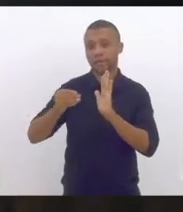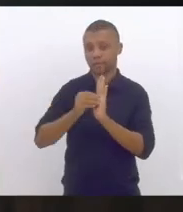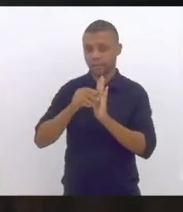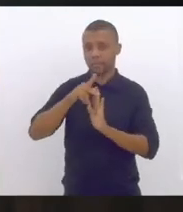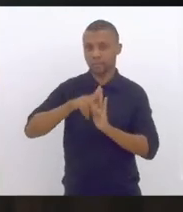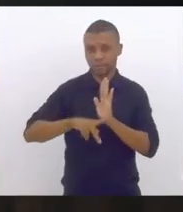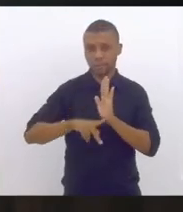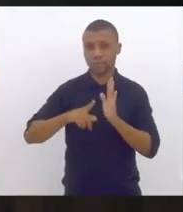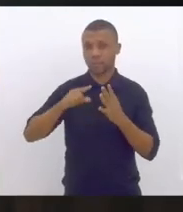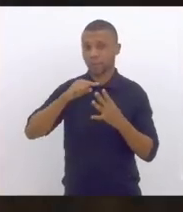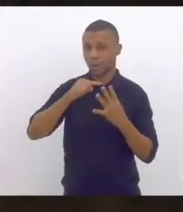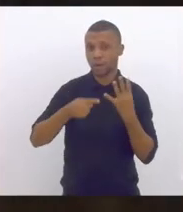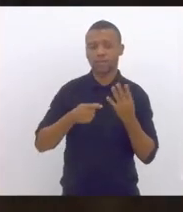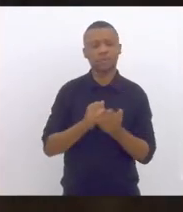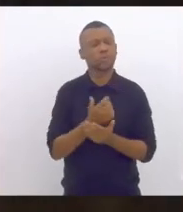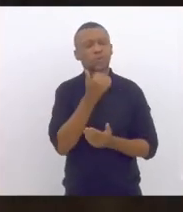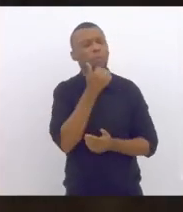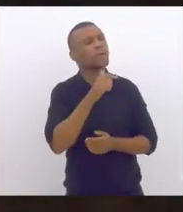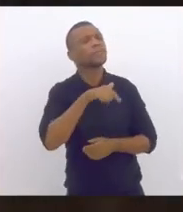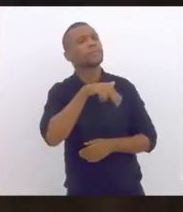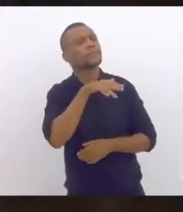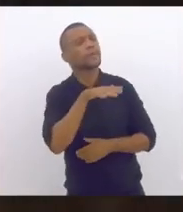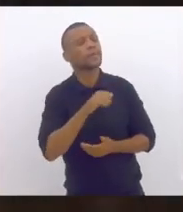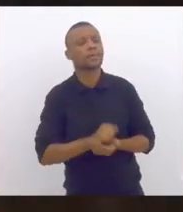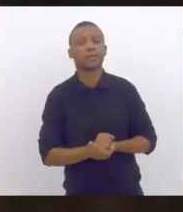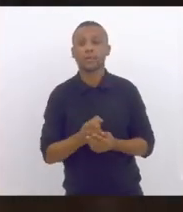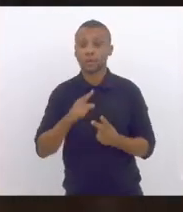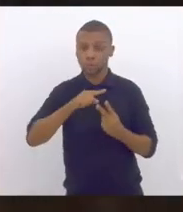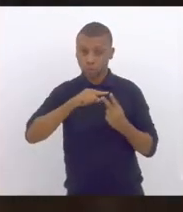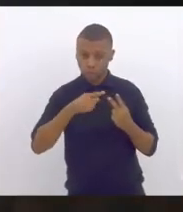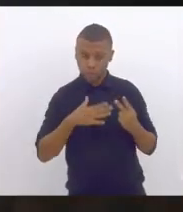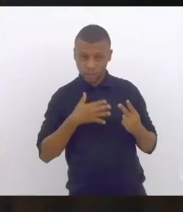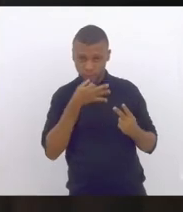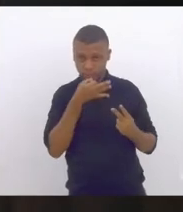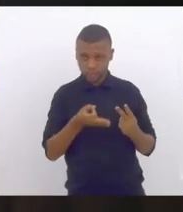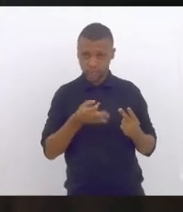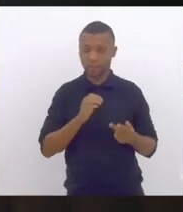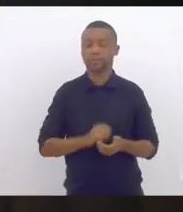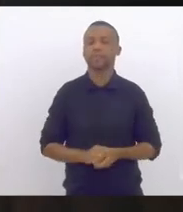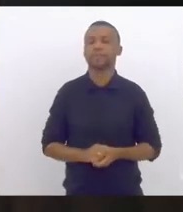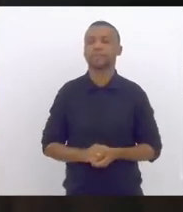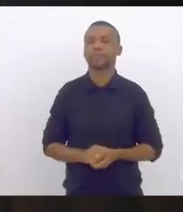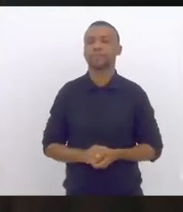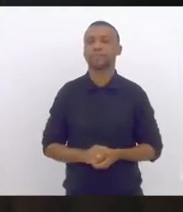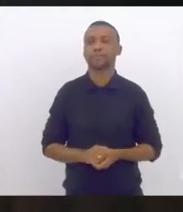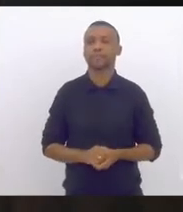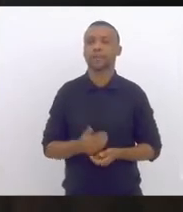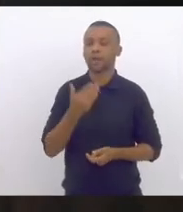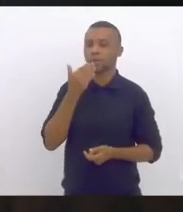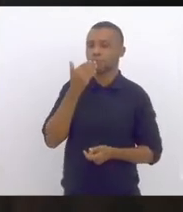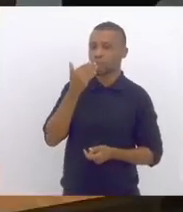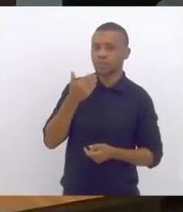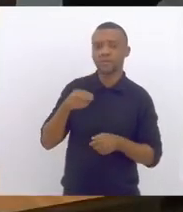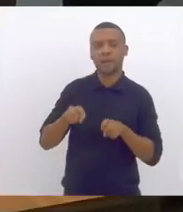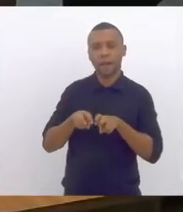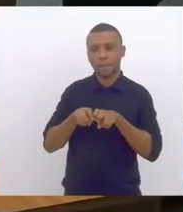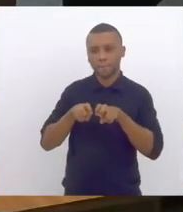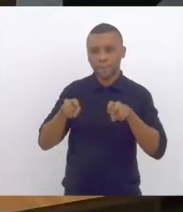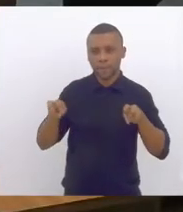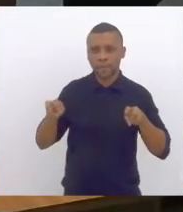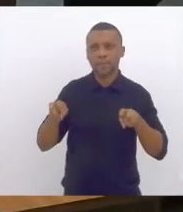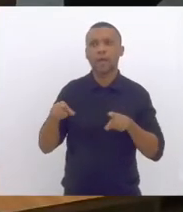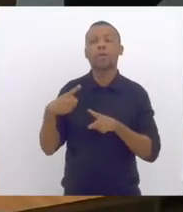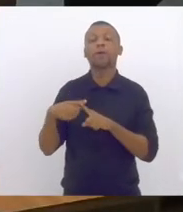recebeu 4 emendas. De quem são as emendas? Duas são minhas. Vou pedir aqui a mesa para...